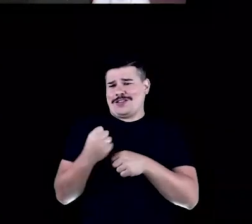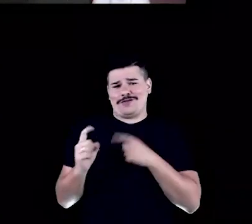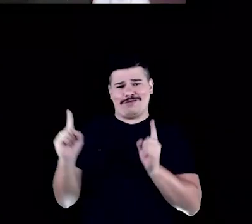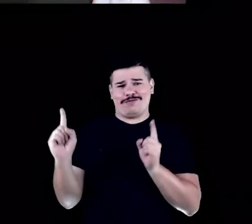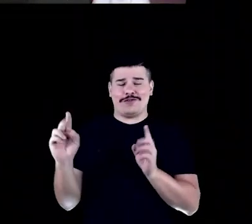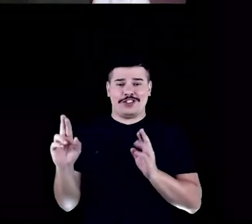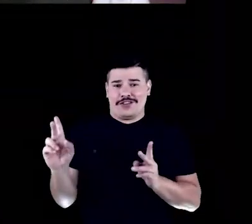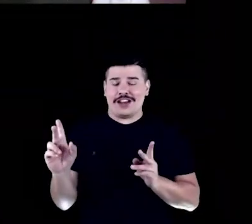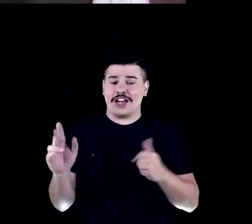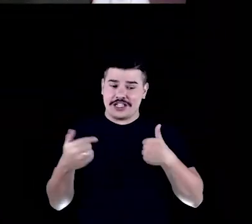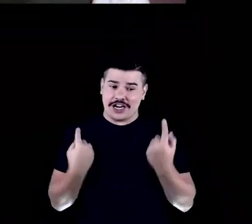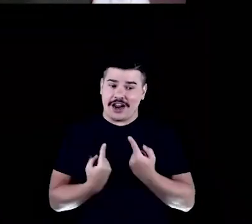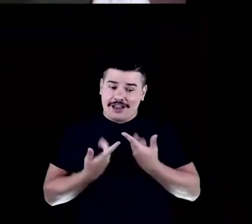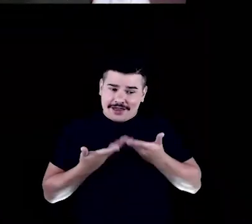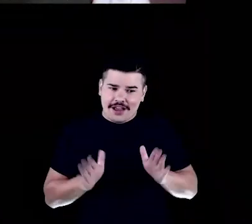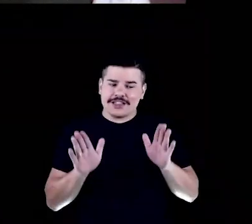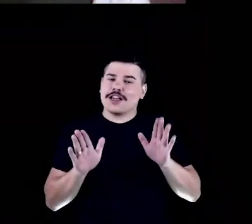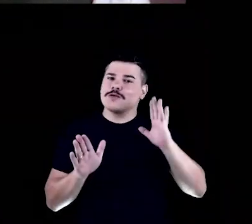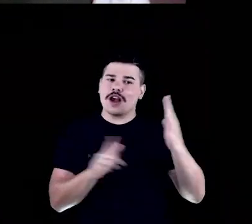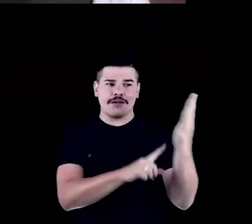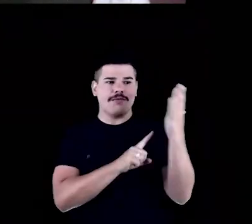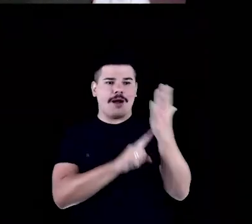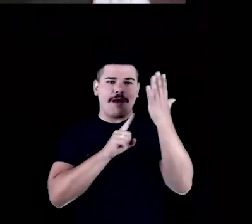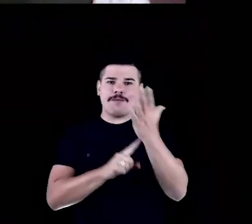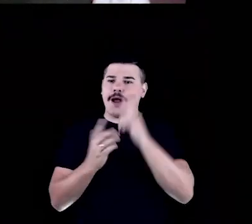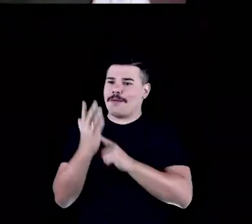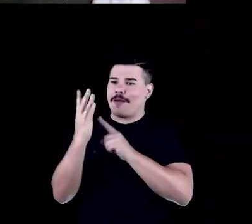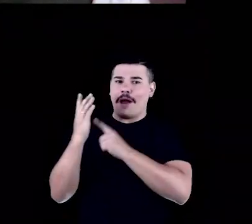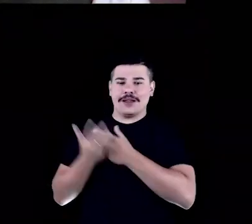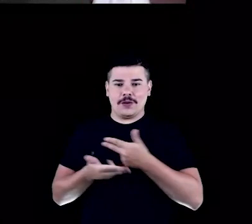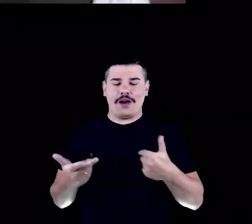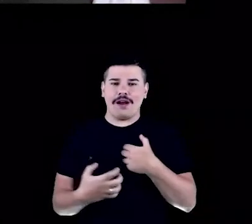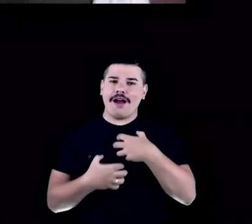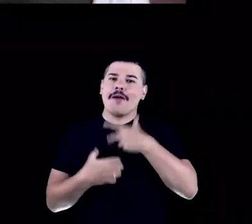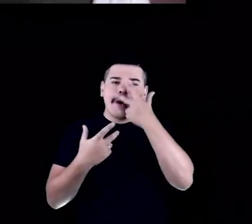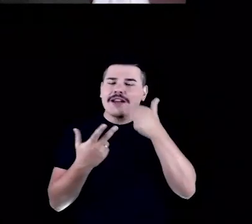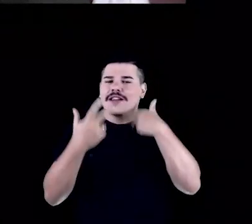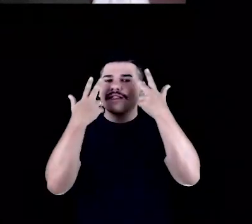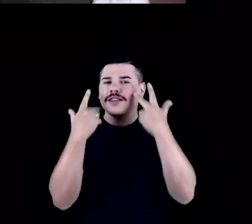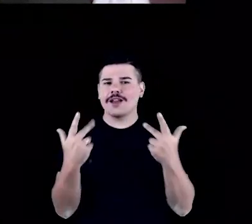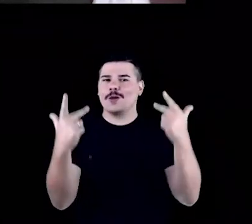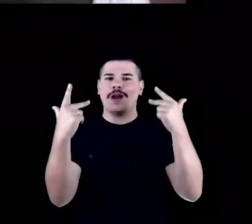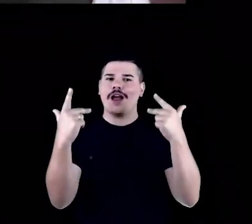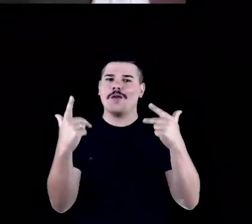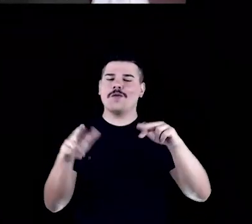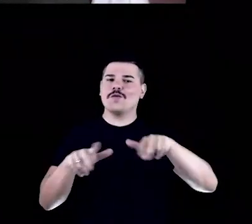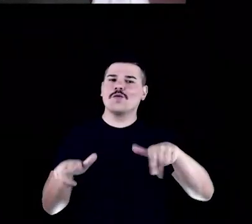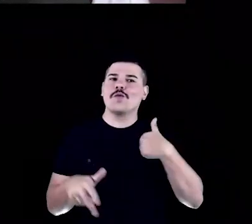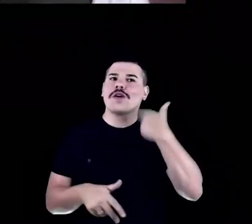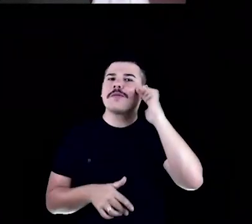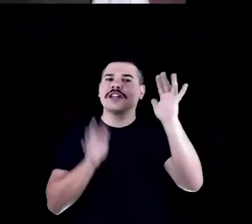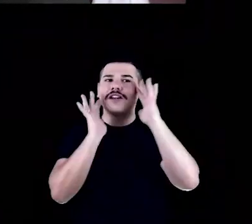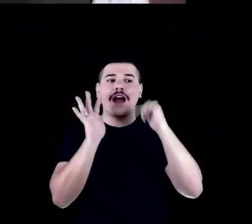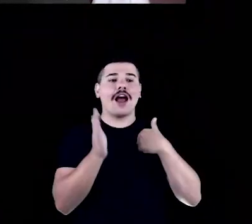a gente nasceu dentro desse contexto em que as coisas já se apresentavam para a gente dessa forma. Então, parece muito orgânico, eu não consigo imaginar um